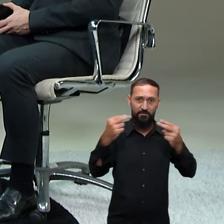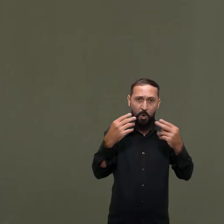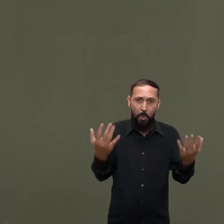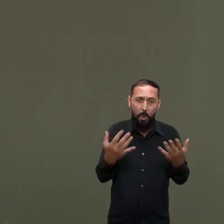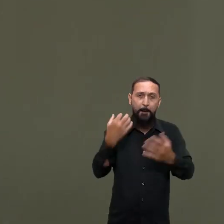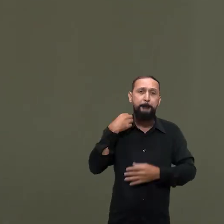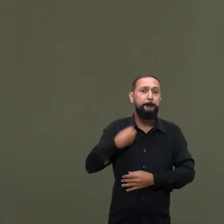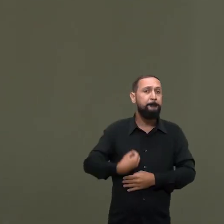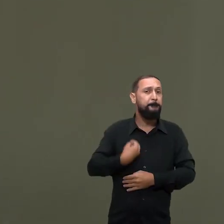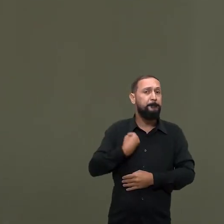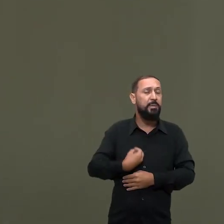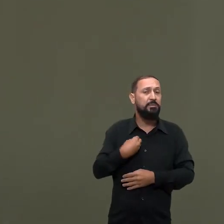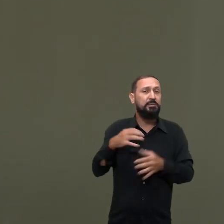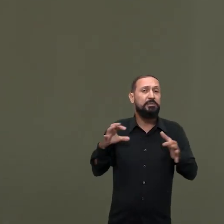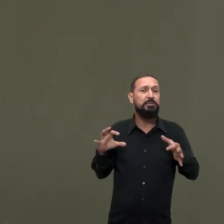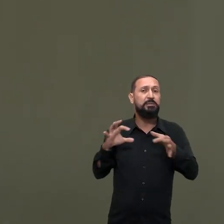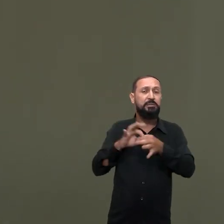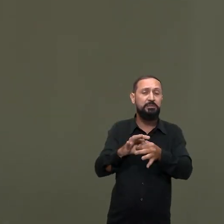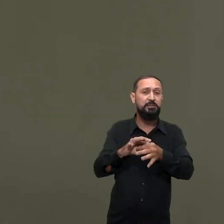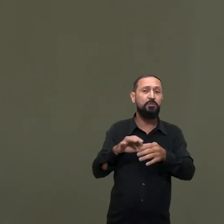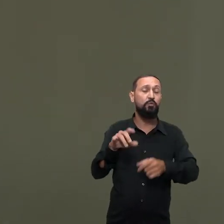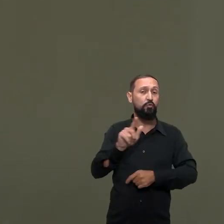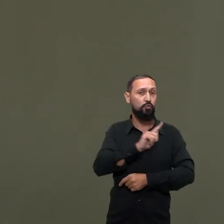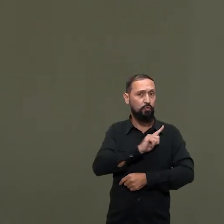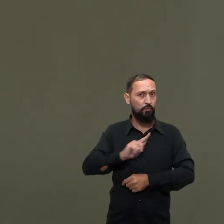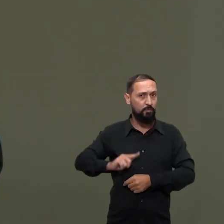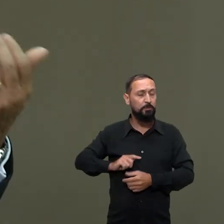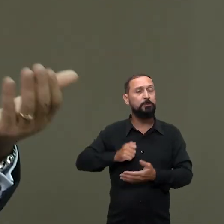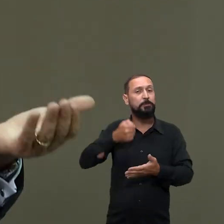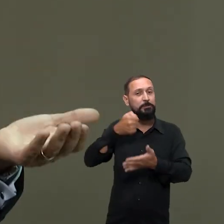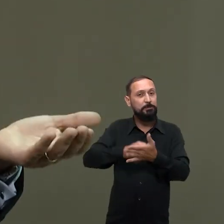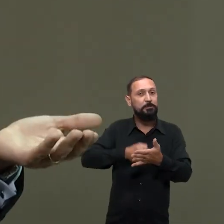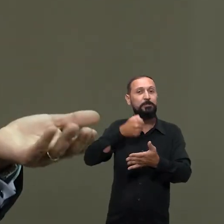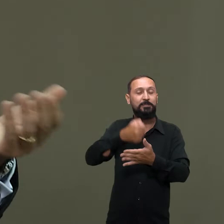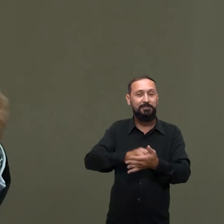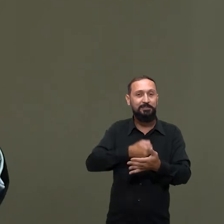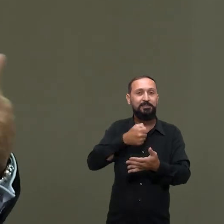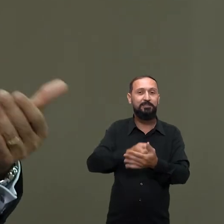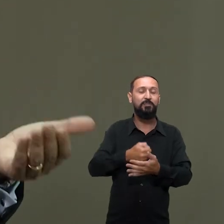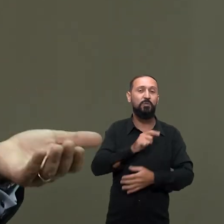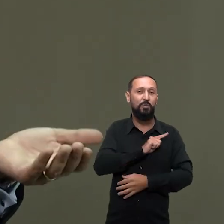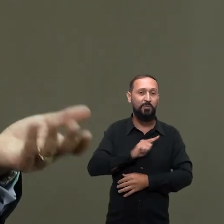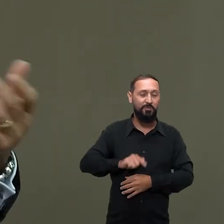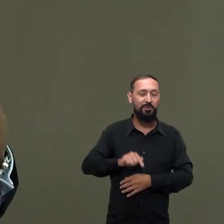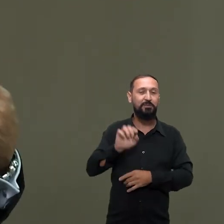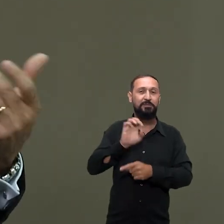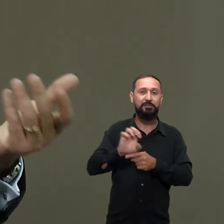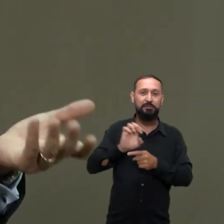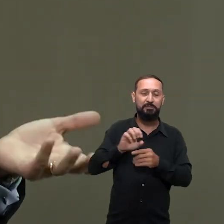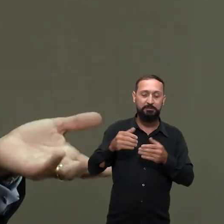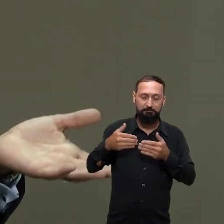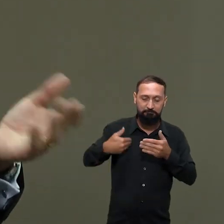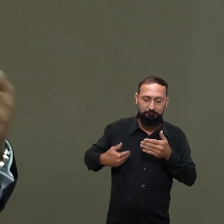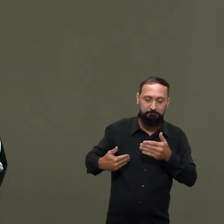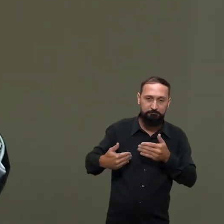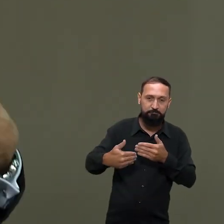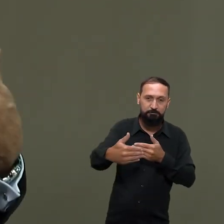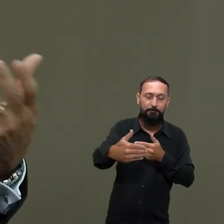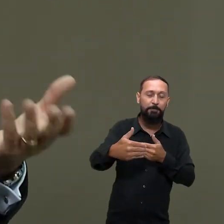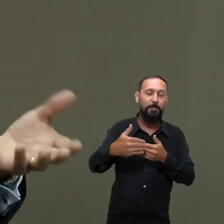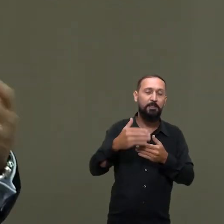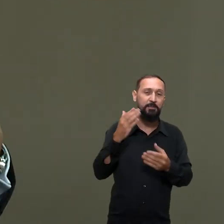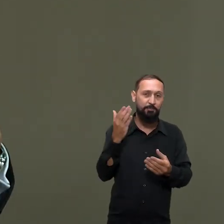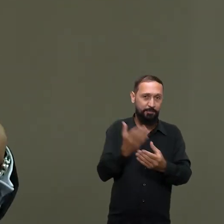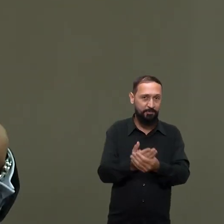veem, a participação e o engajamento dos governadores que passaram pelo governo estadual durante o período